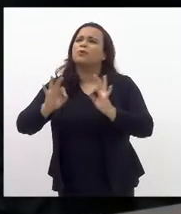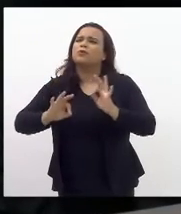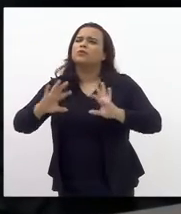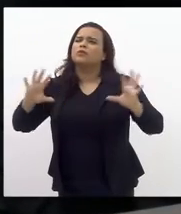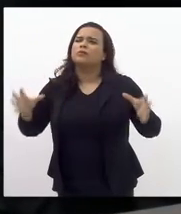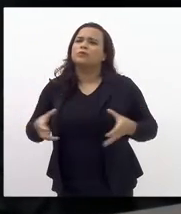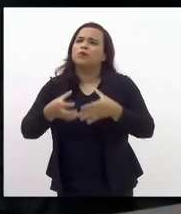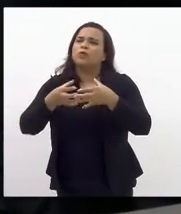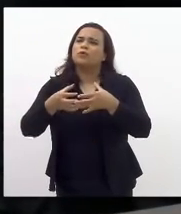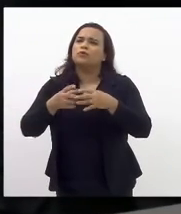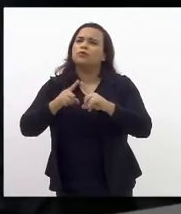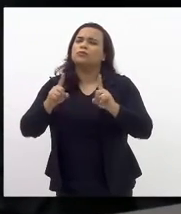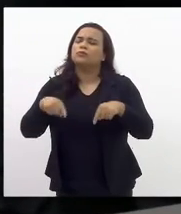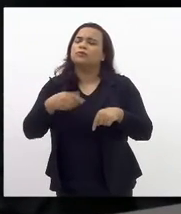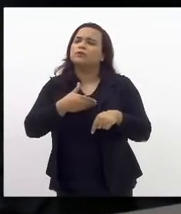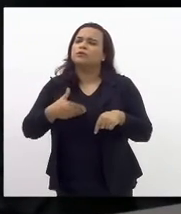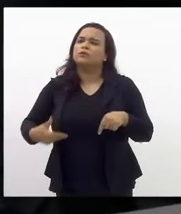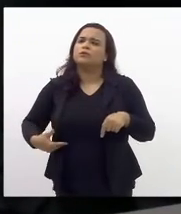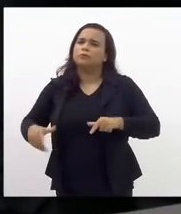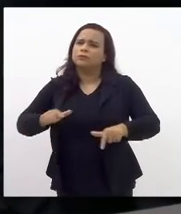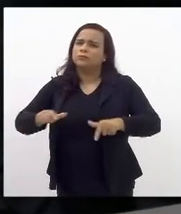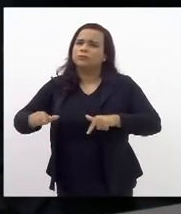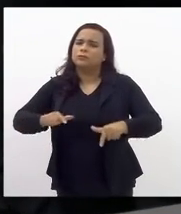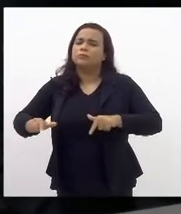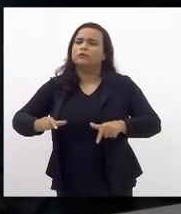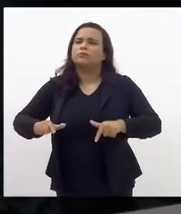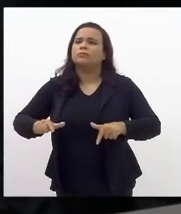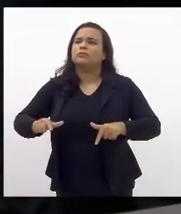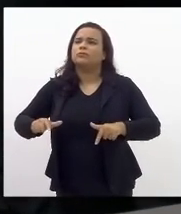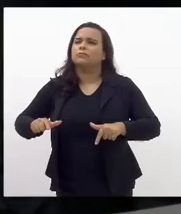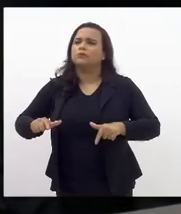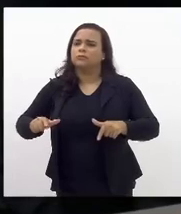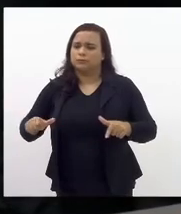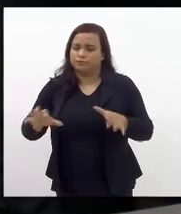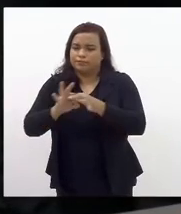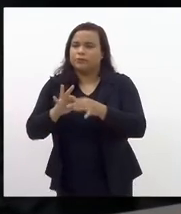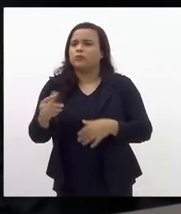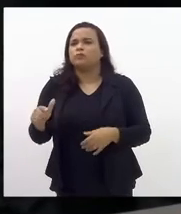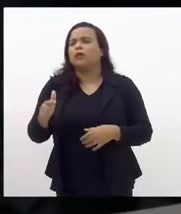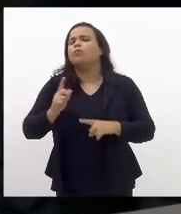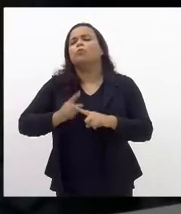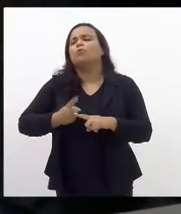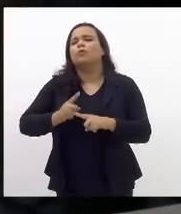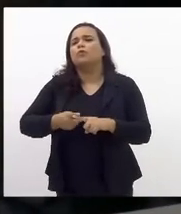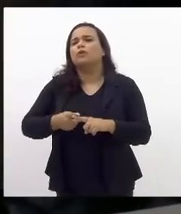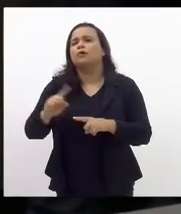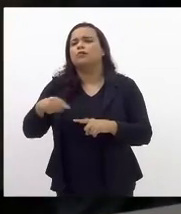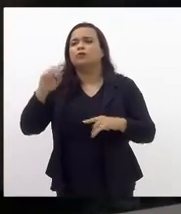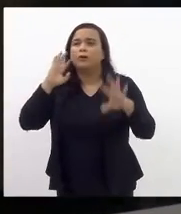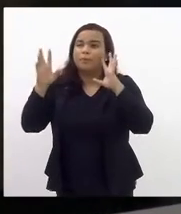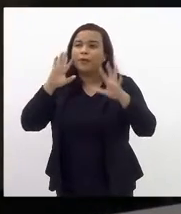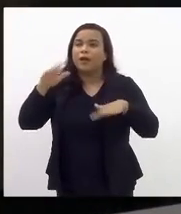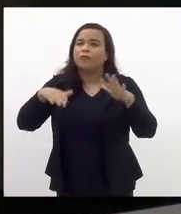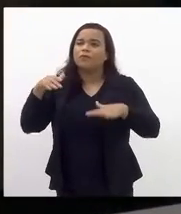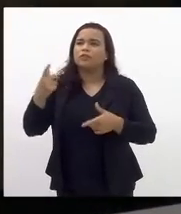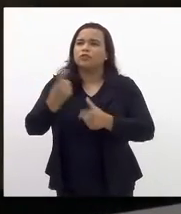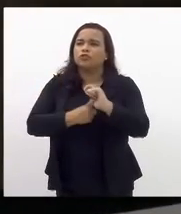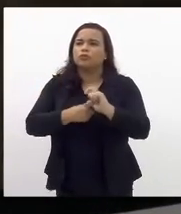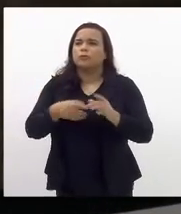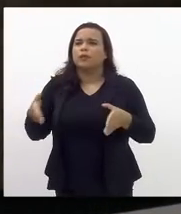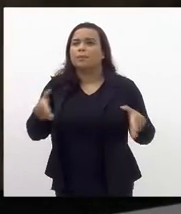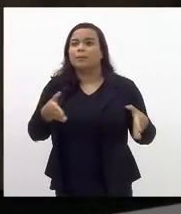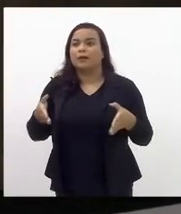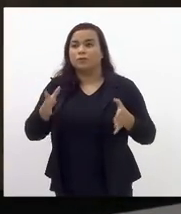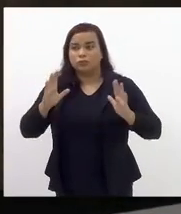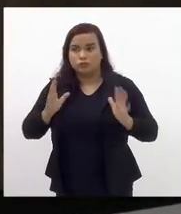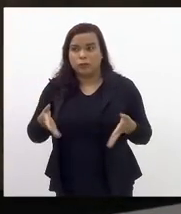dos servidores. A gente tem uma compreensão de que, talvez, para o conjunto dos servidores, a suspensão dos prazos já tenha